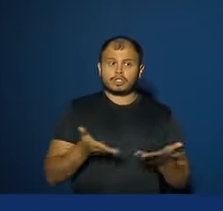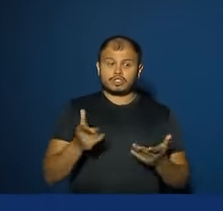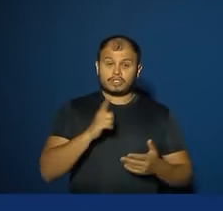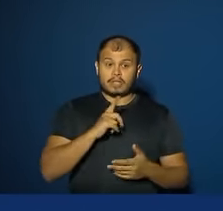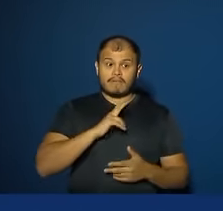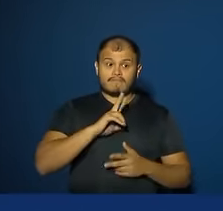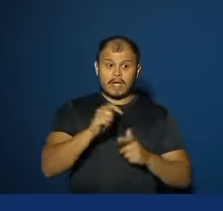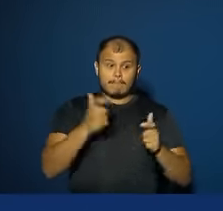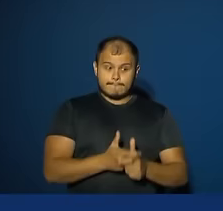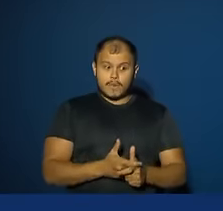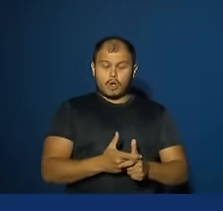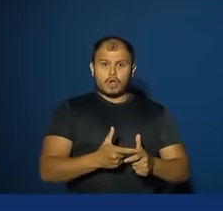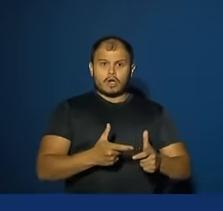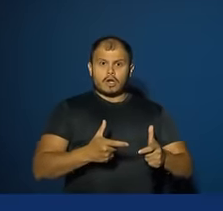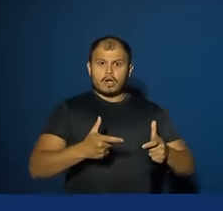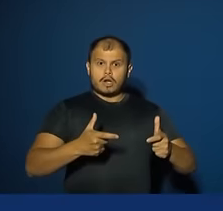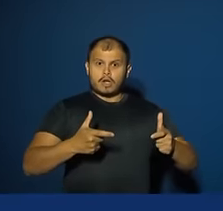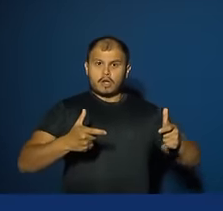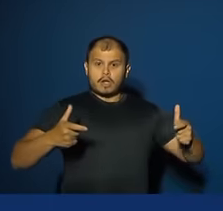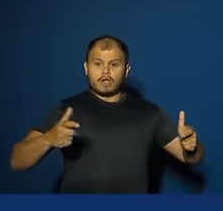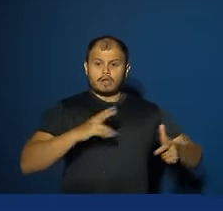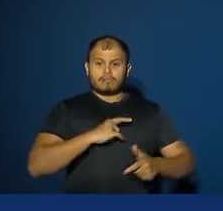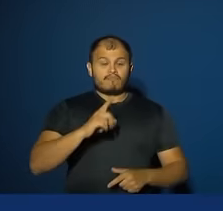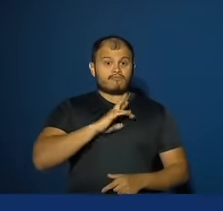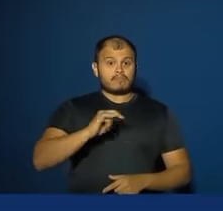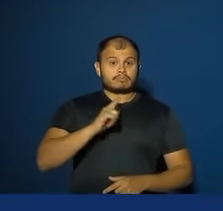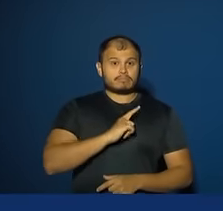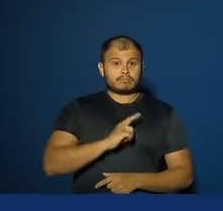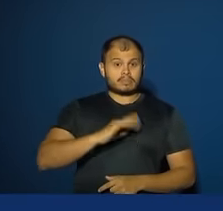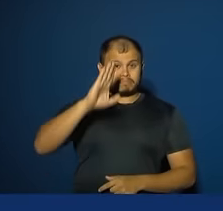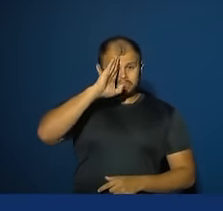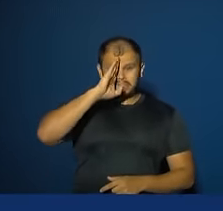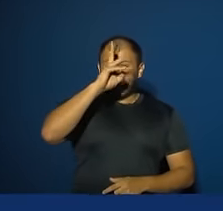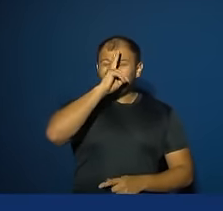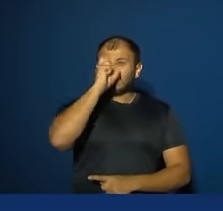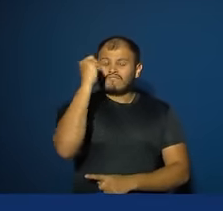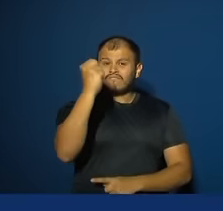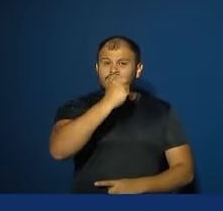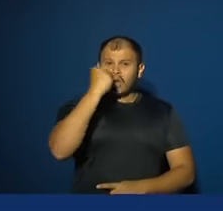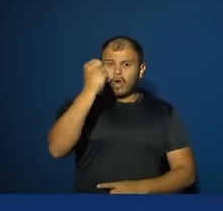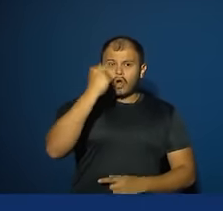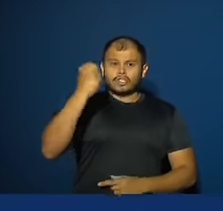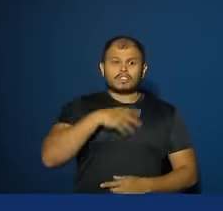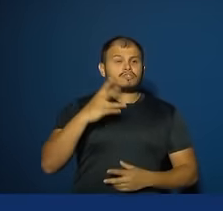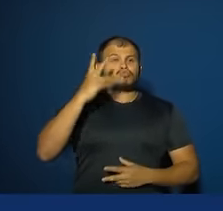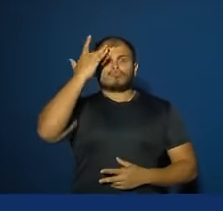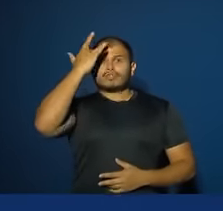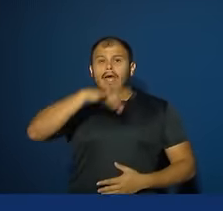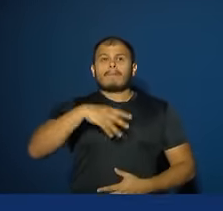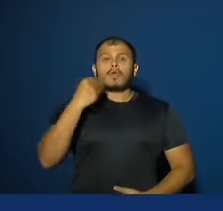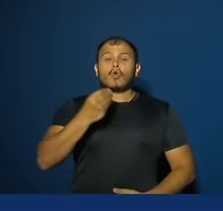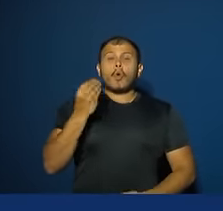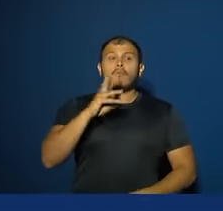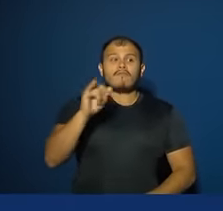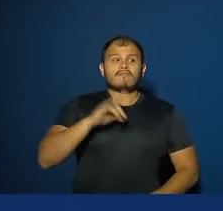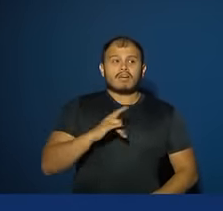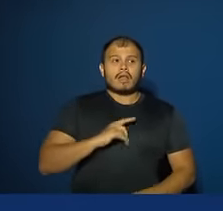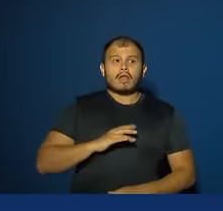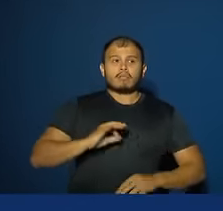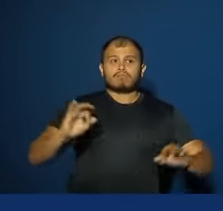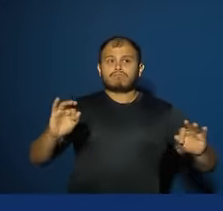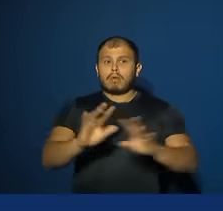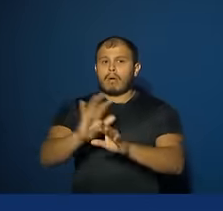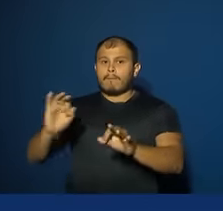de uma expansão do conflito que em si é extraordinariamente grave e ninguém sabe como que ele vai acabar em termos de quais são as